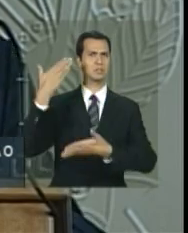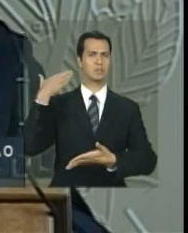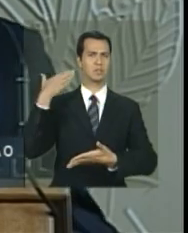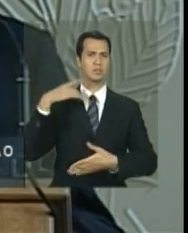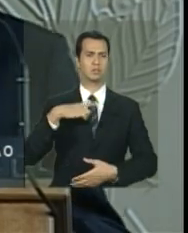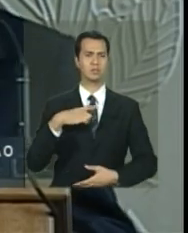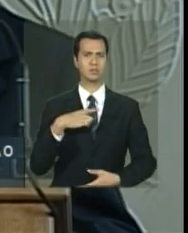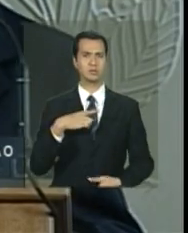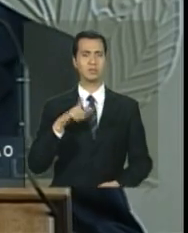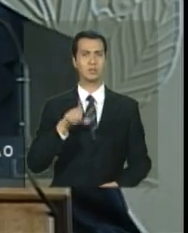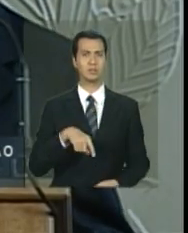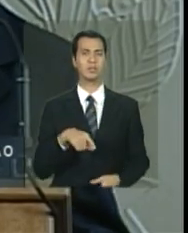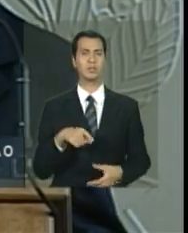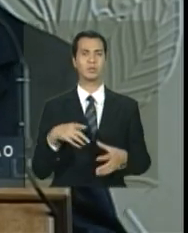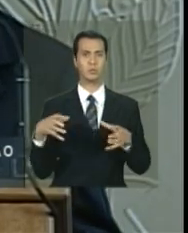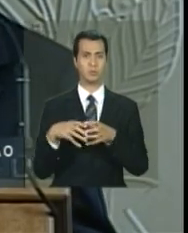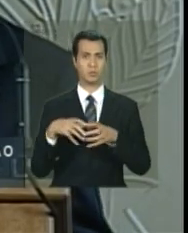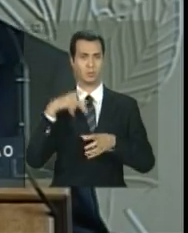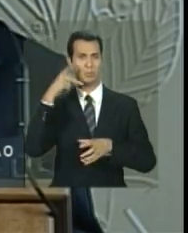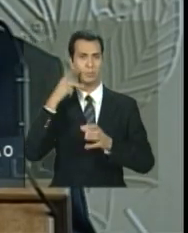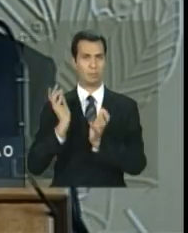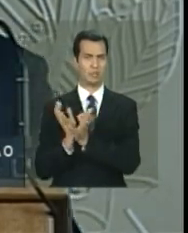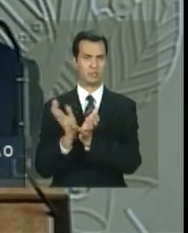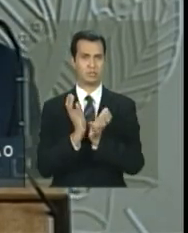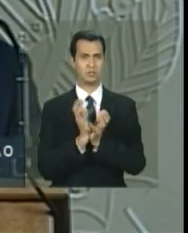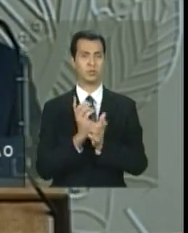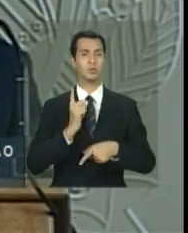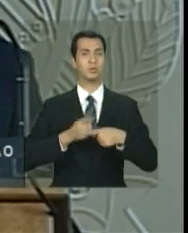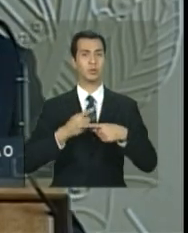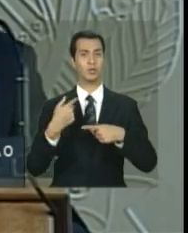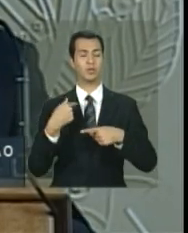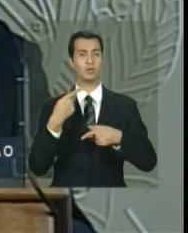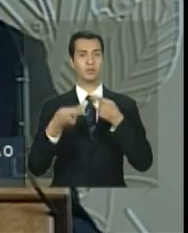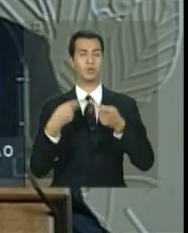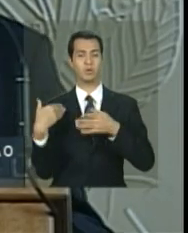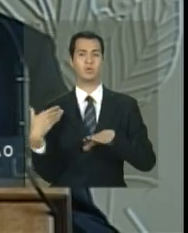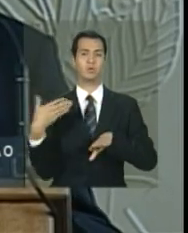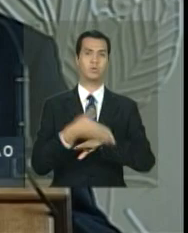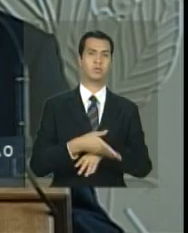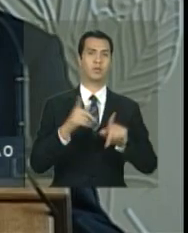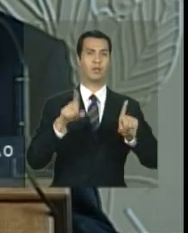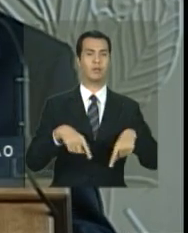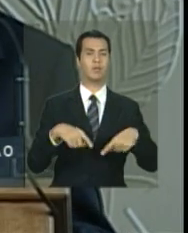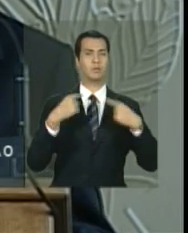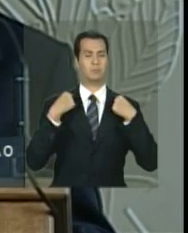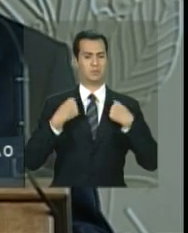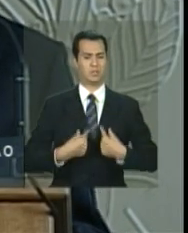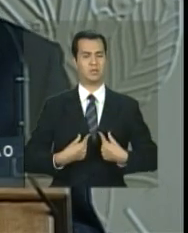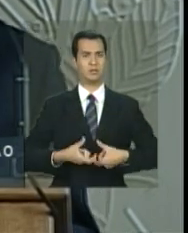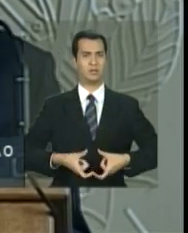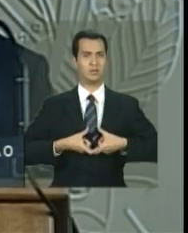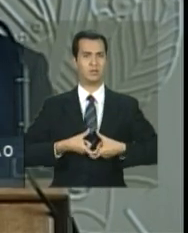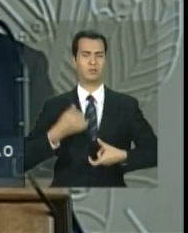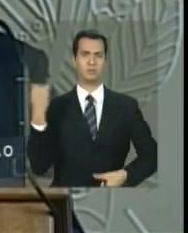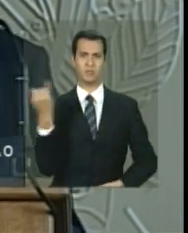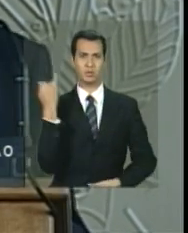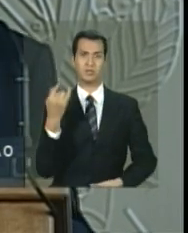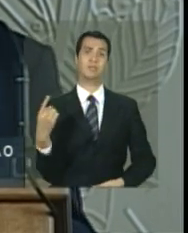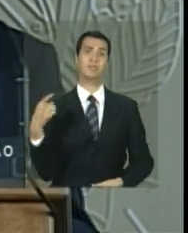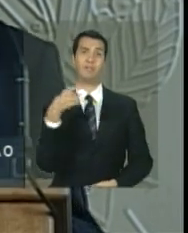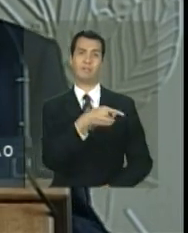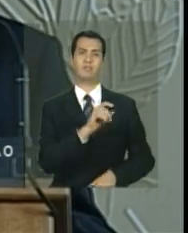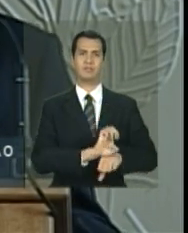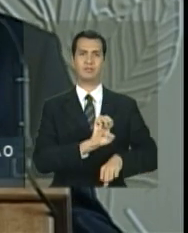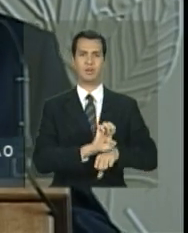um correligionário meu, que insistia muito para que eu fosse receber uma medalha, que é uma medalha importantíssima no seu estado. E eu